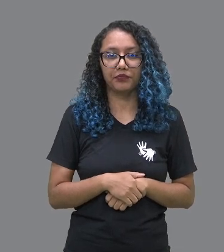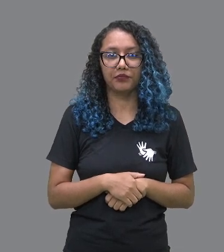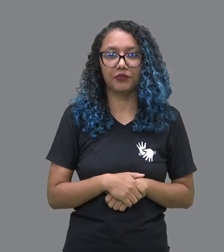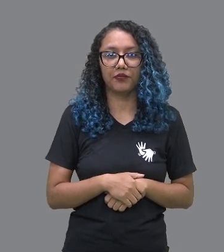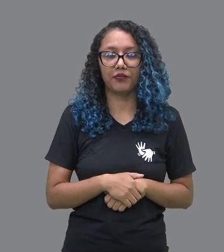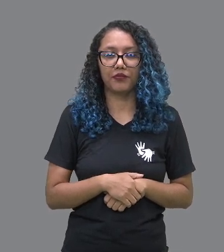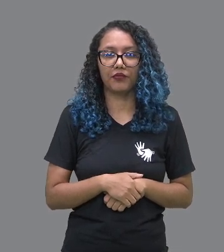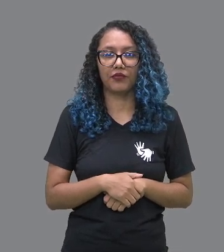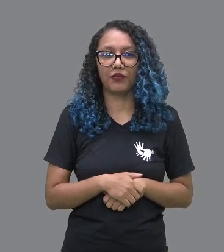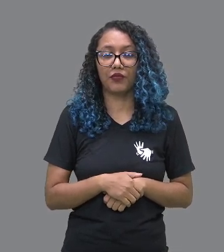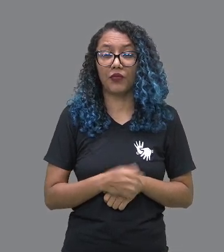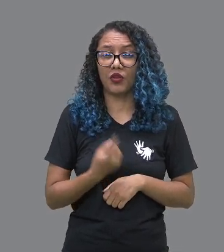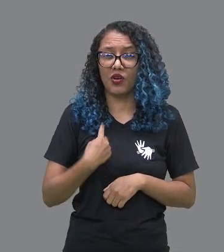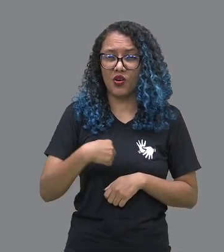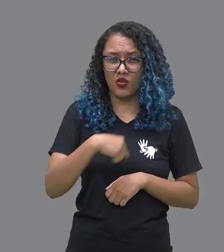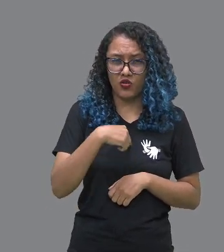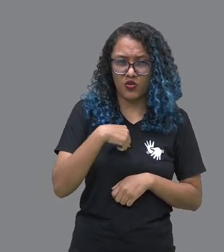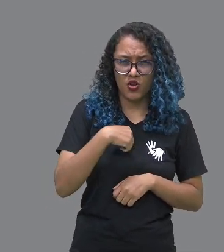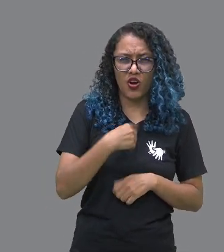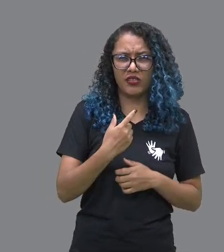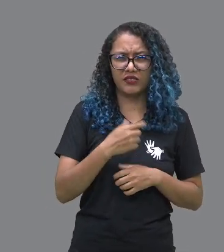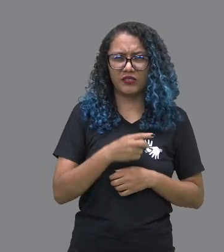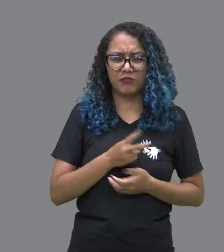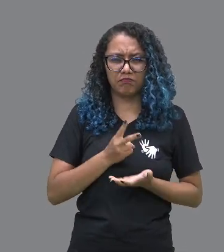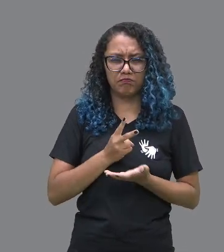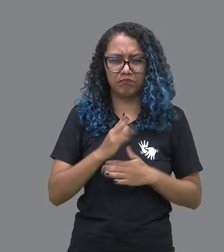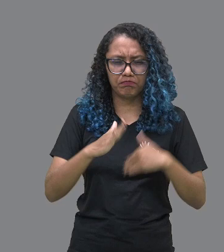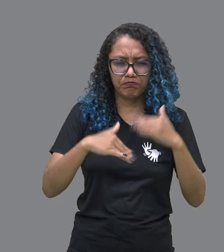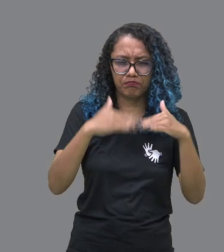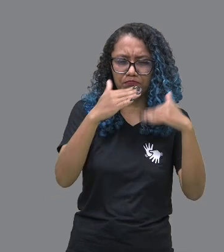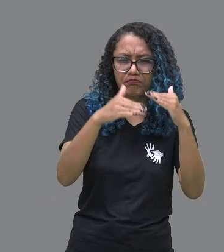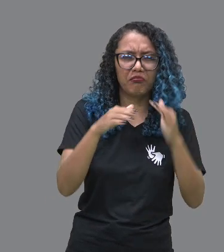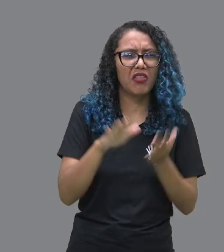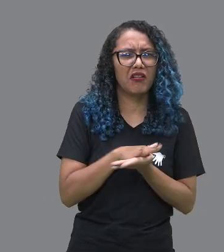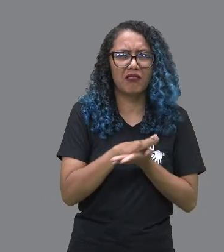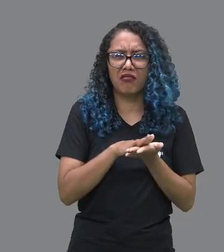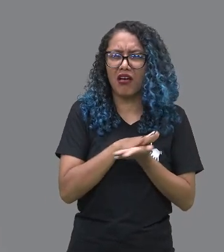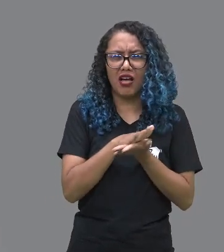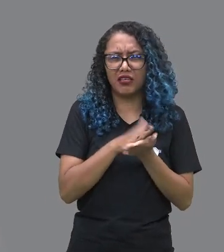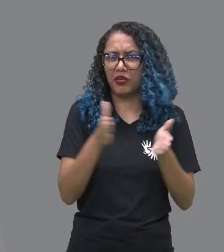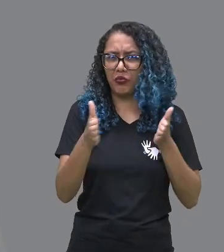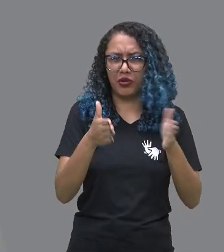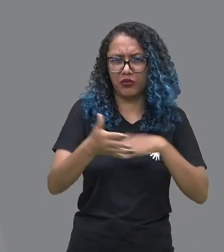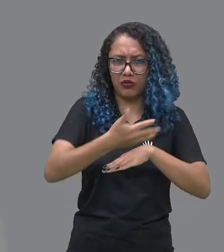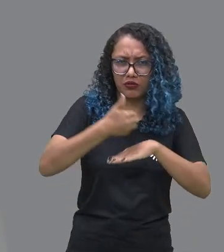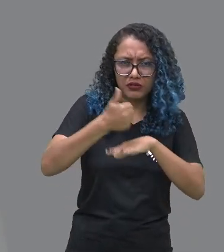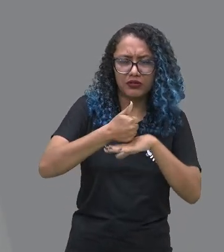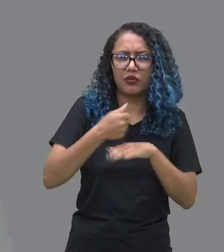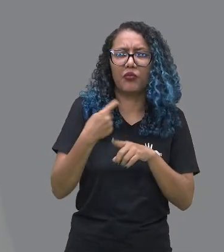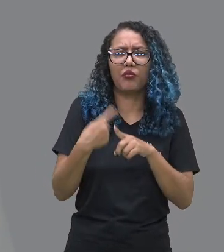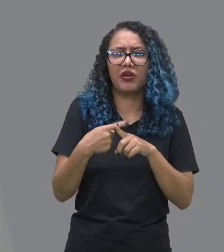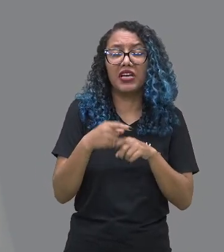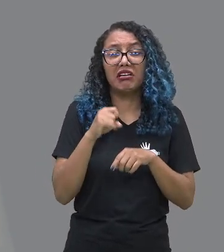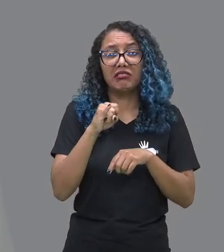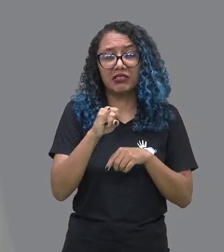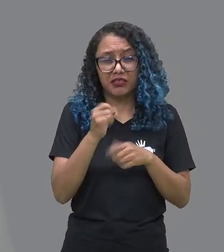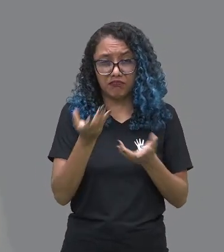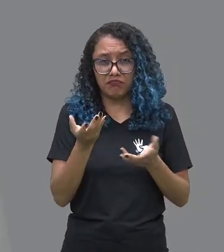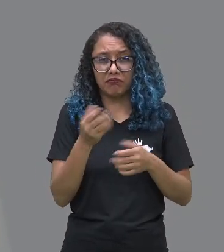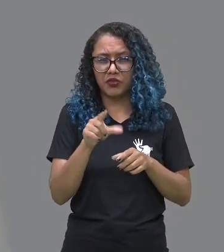Não sofremos nenhuma descontinuidade no decorrer da história da colônia. E se escolhi um